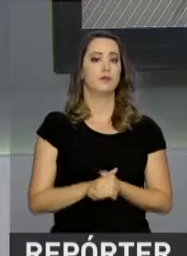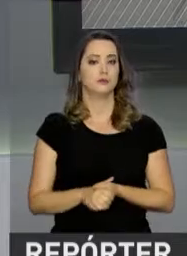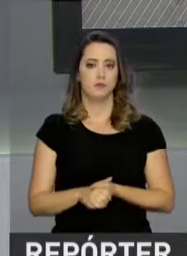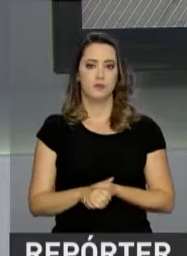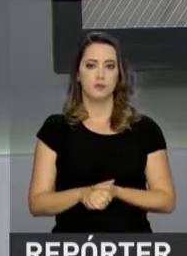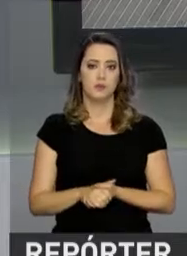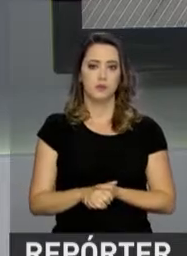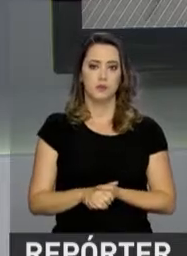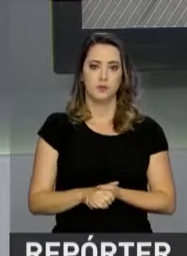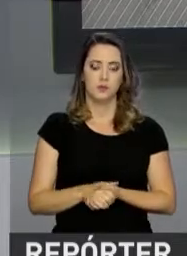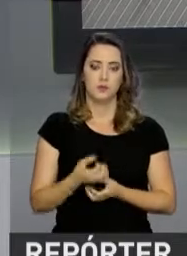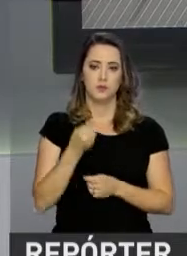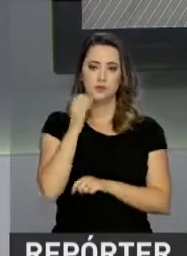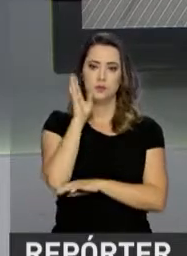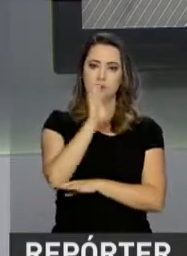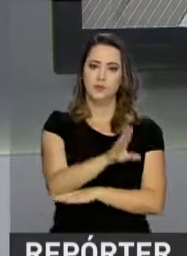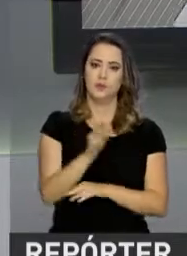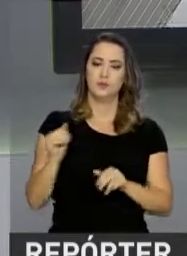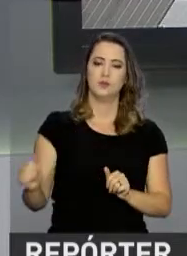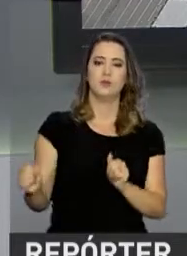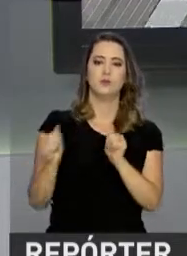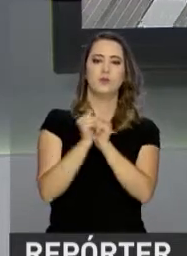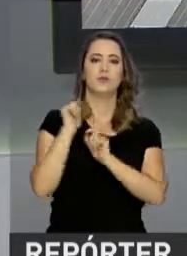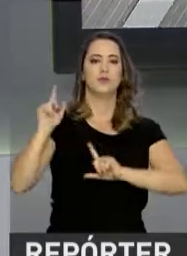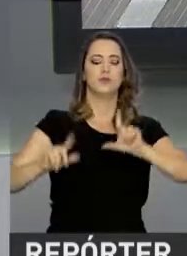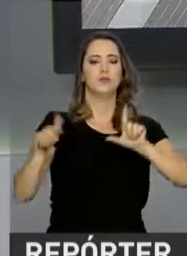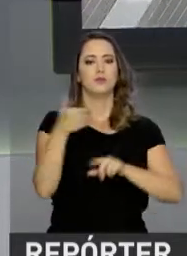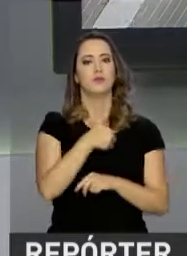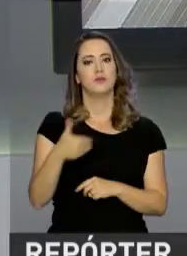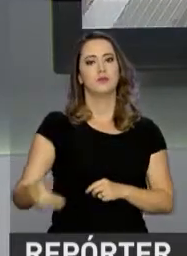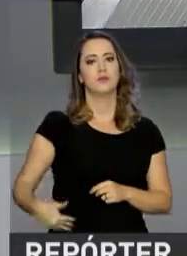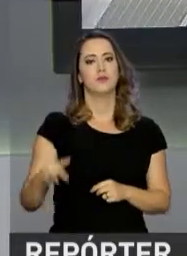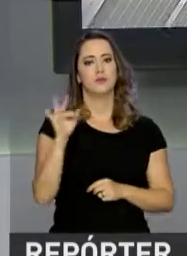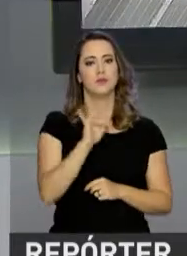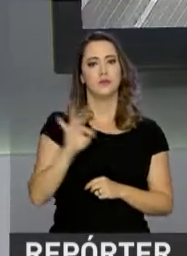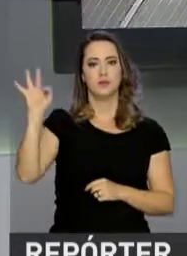da NBR na internet. Uma boa tarde para você e continue com a gente